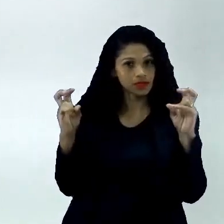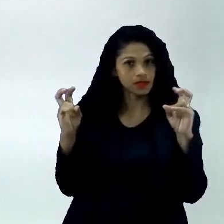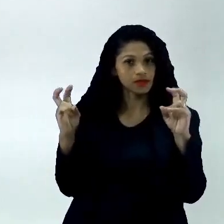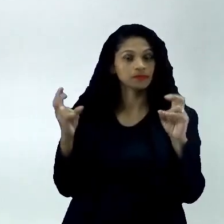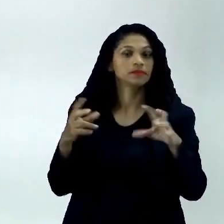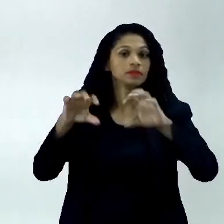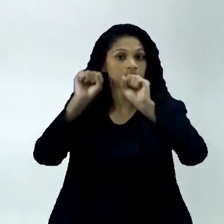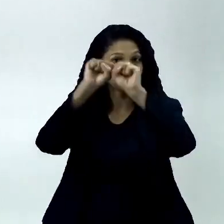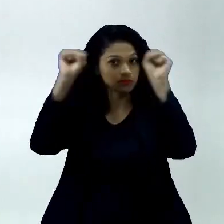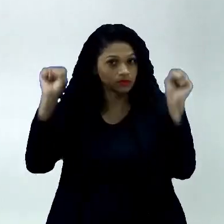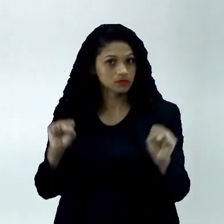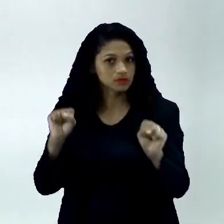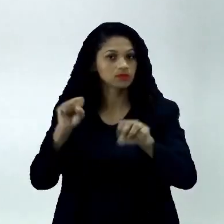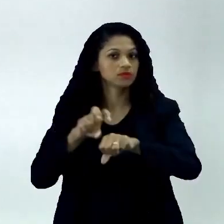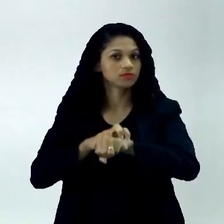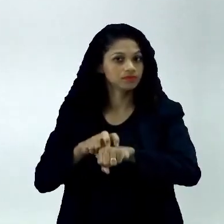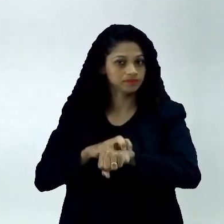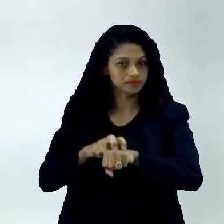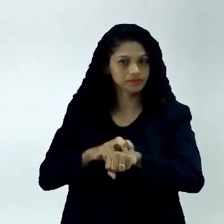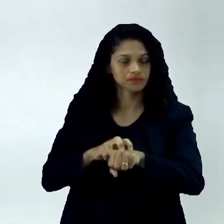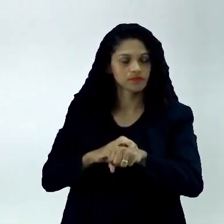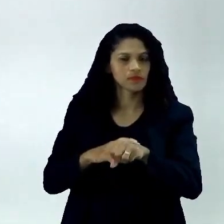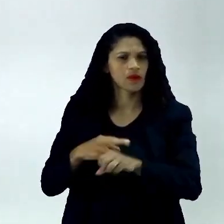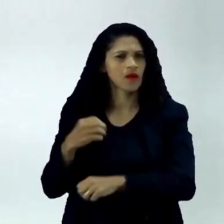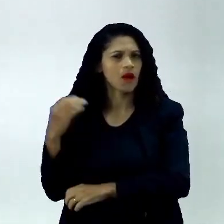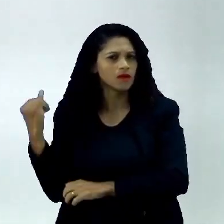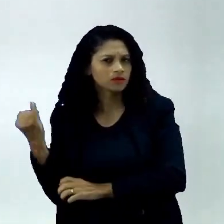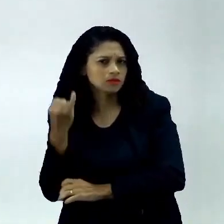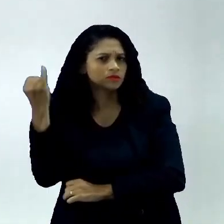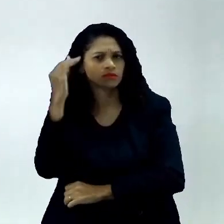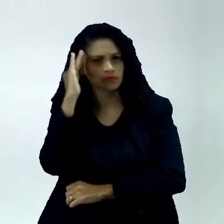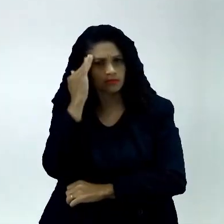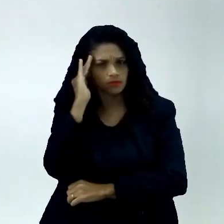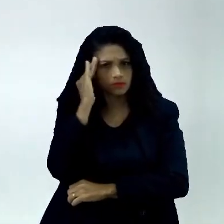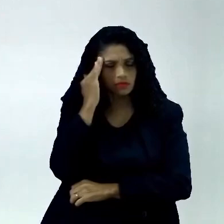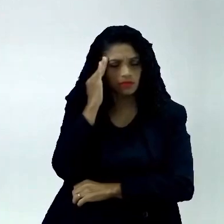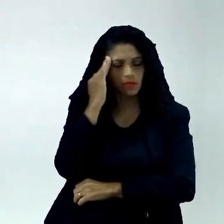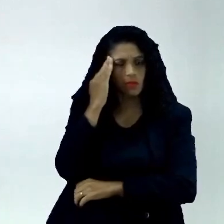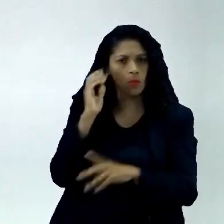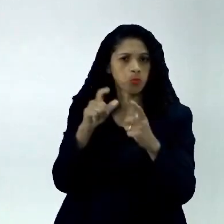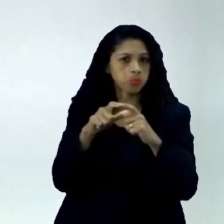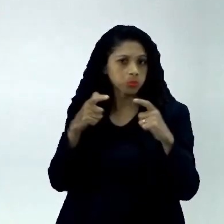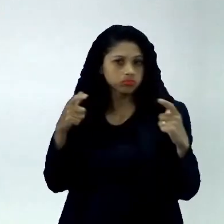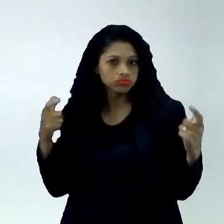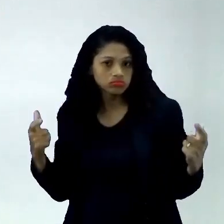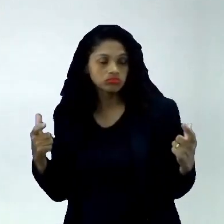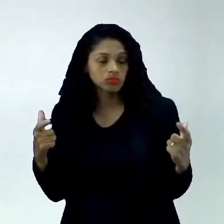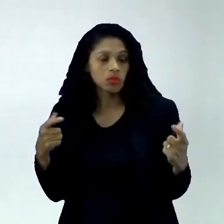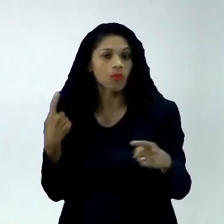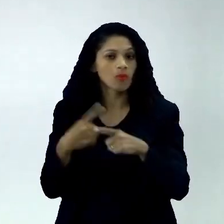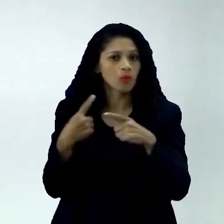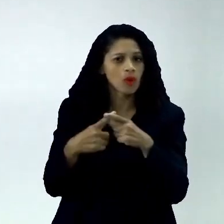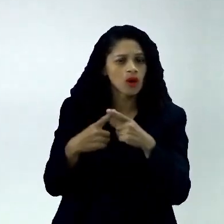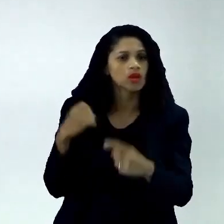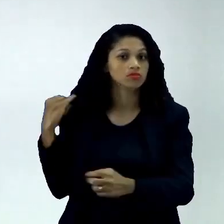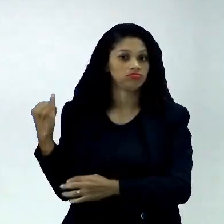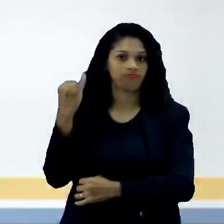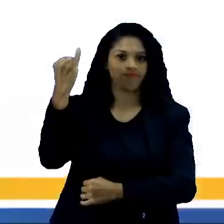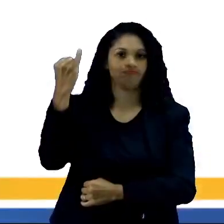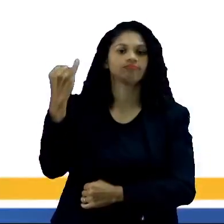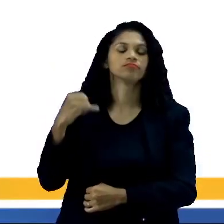então entender a importância e por que esse sistema é tão complexo e por que ele é tão importante para o nosso